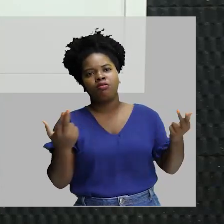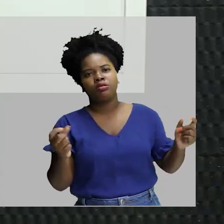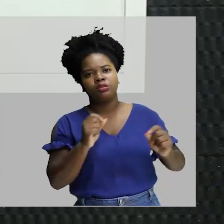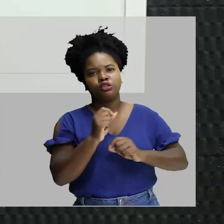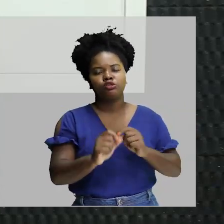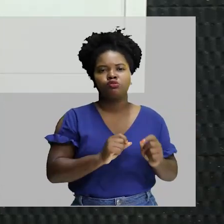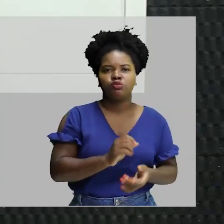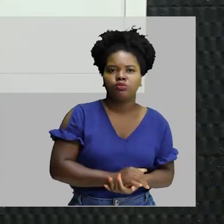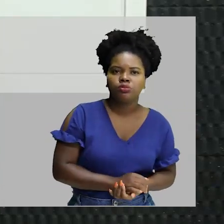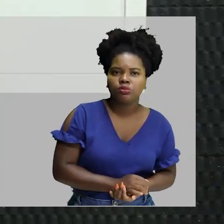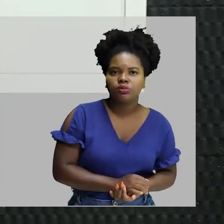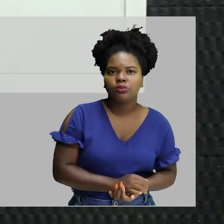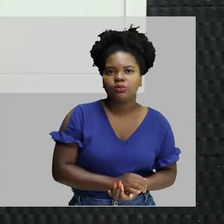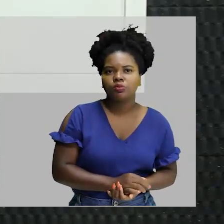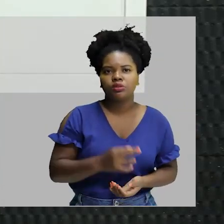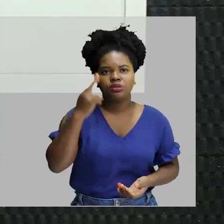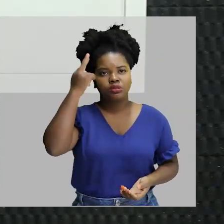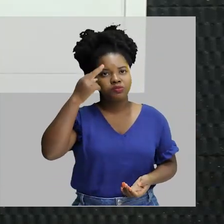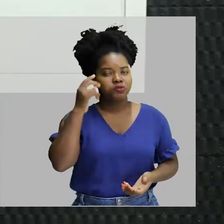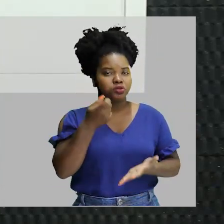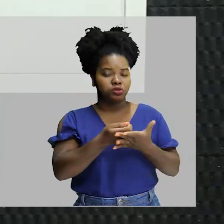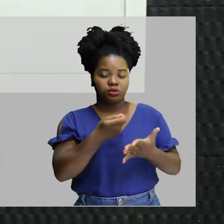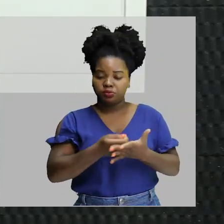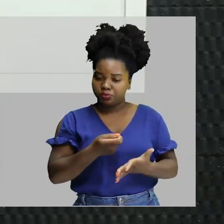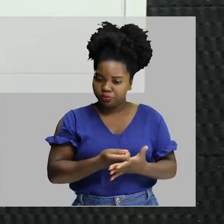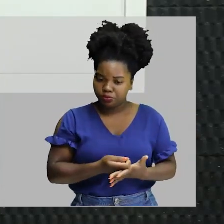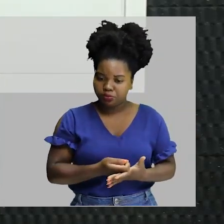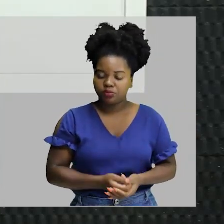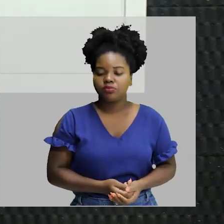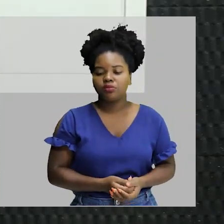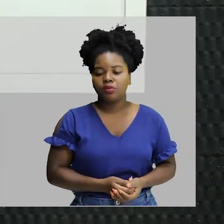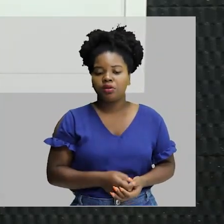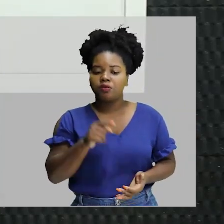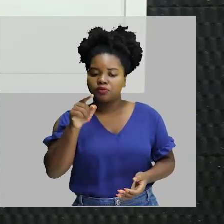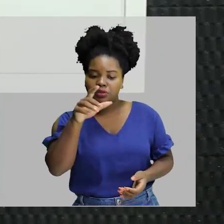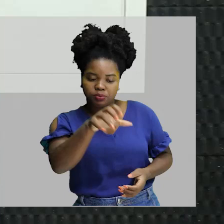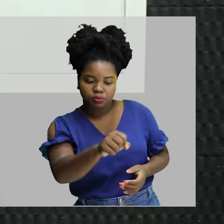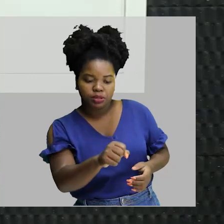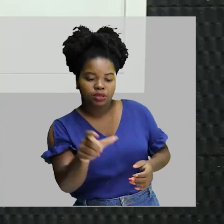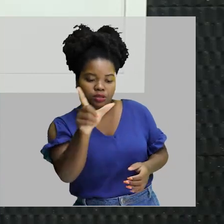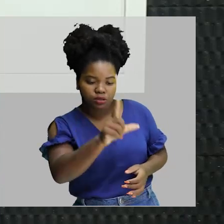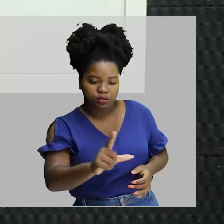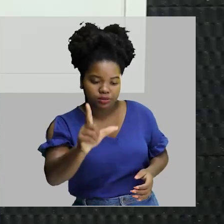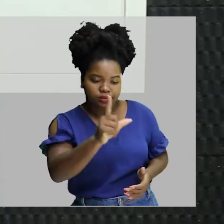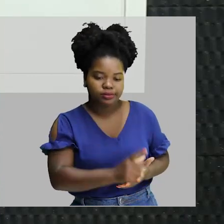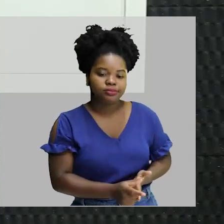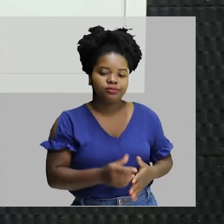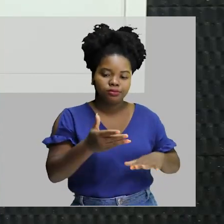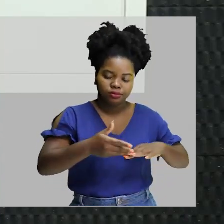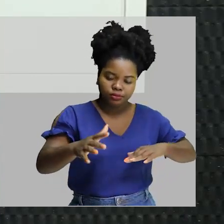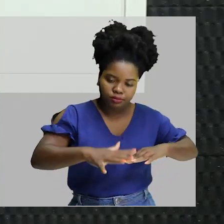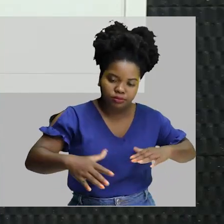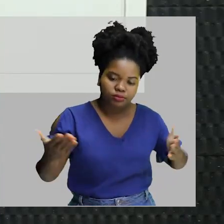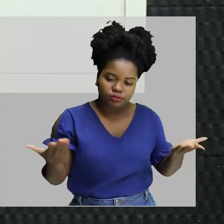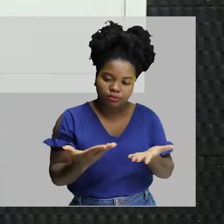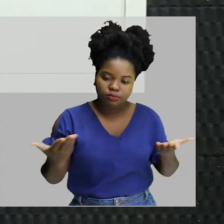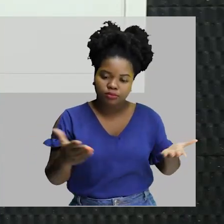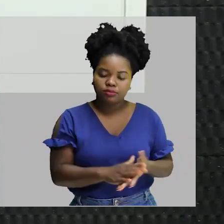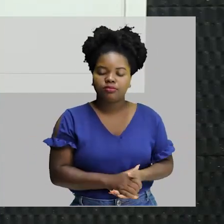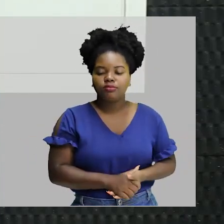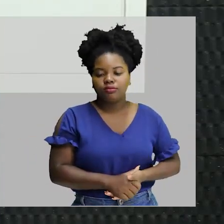É muito comum você pegar literaturas mais atuais e até pegar condições corporais mesmo,